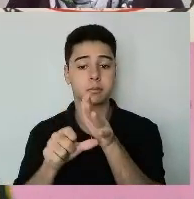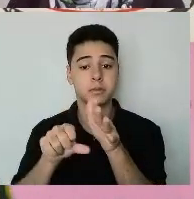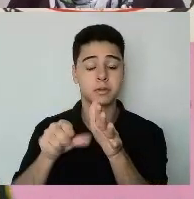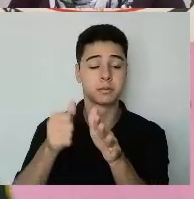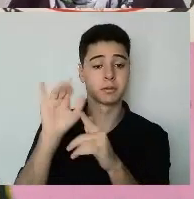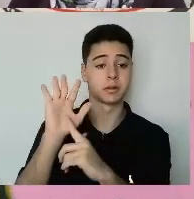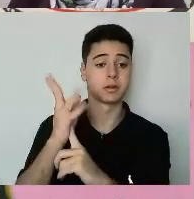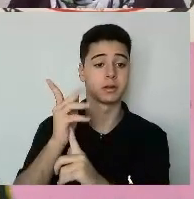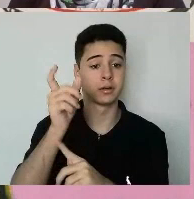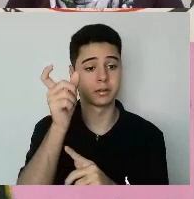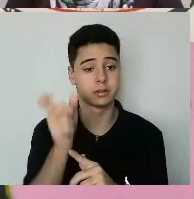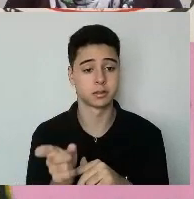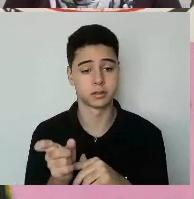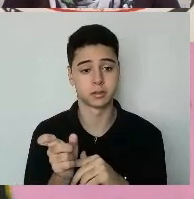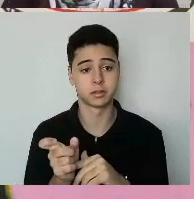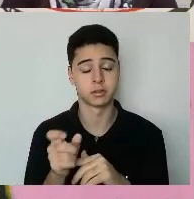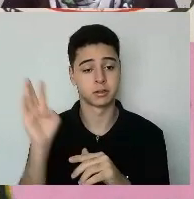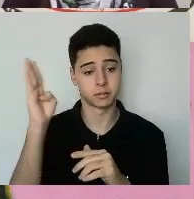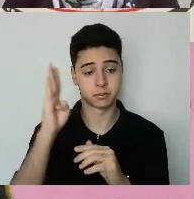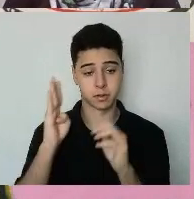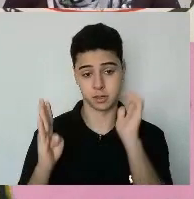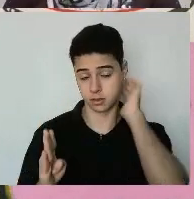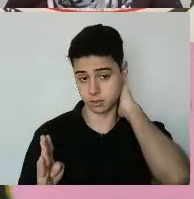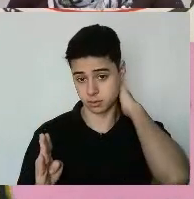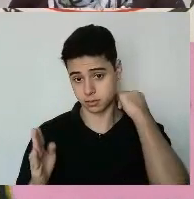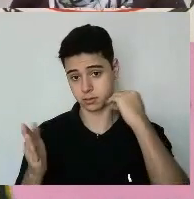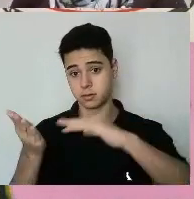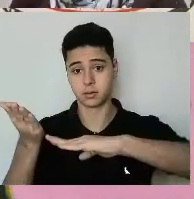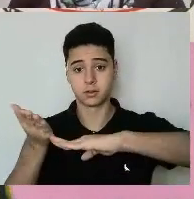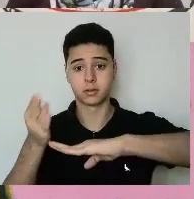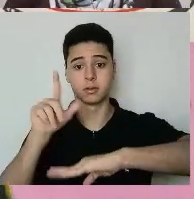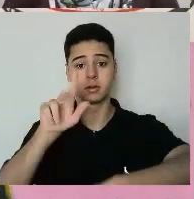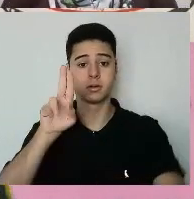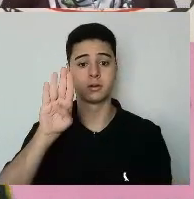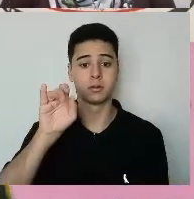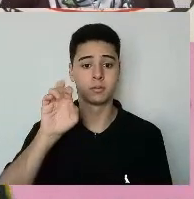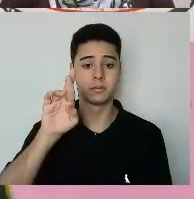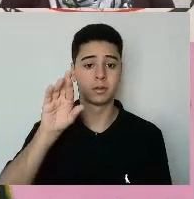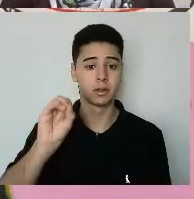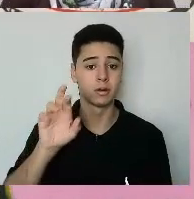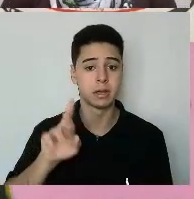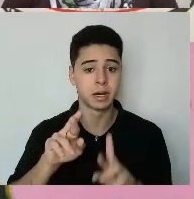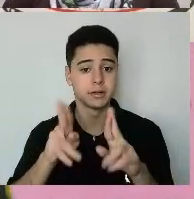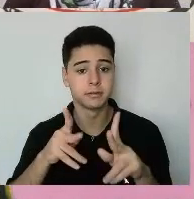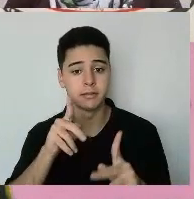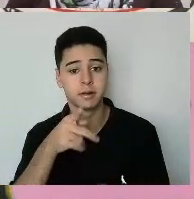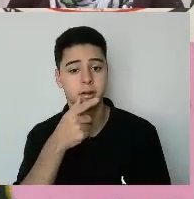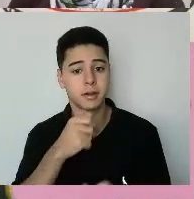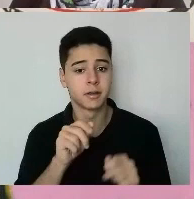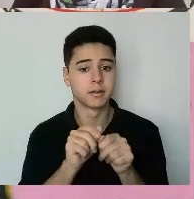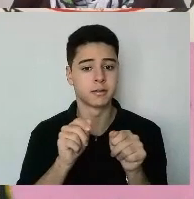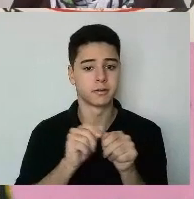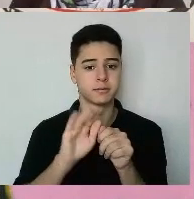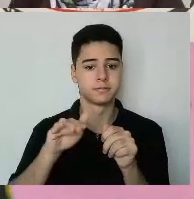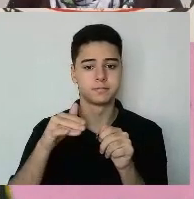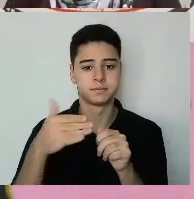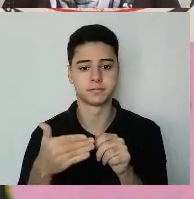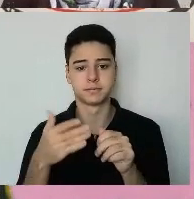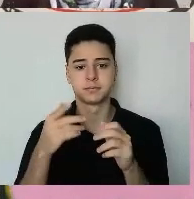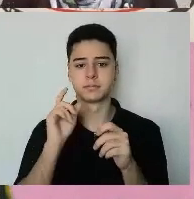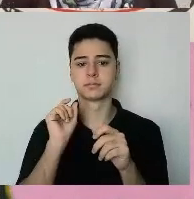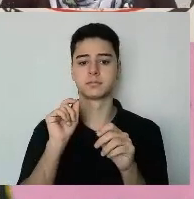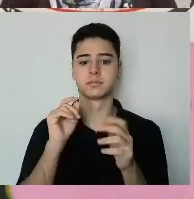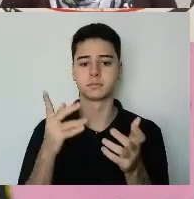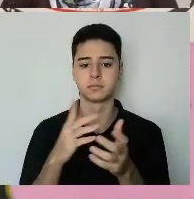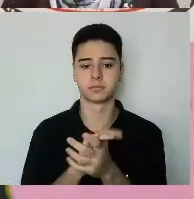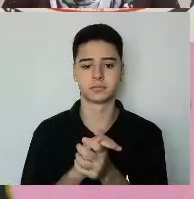artista contemporâneo brasileiro a expor no Louvre. Esse é o grande diferencial dele. Assim. Ele também está em Inhotim, não é essa obra,